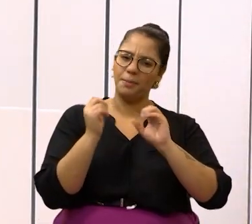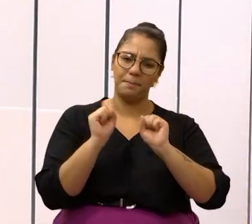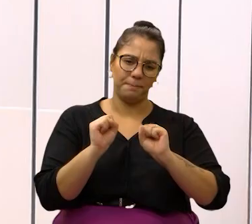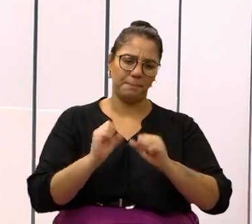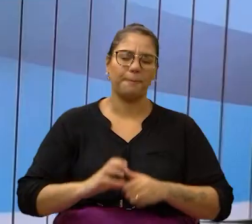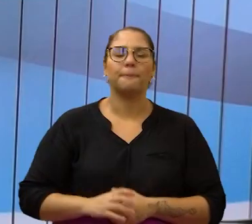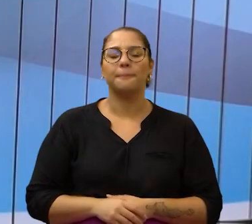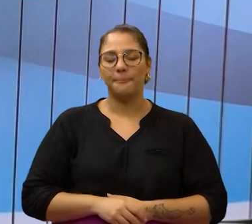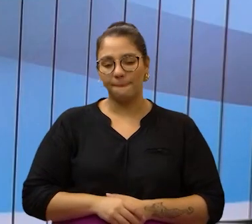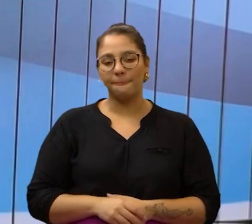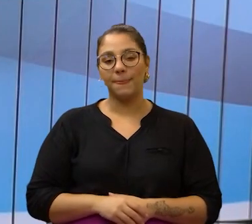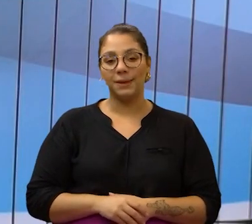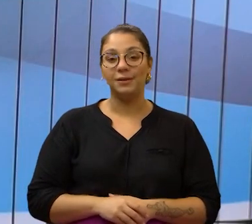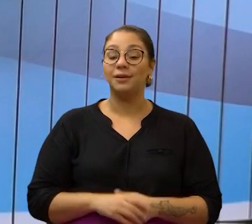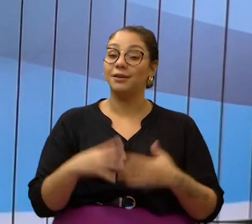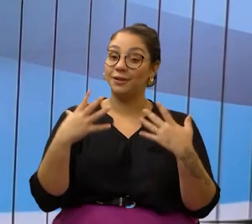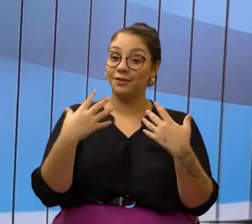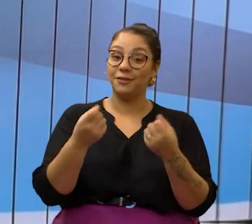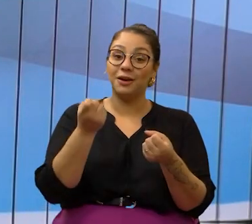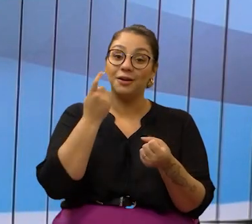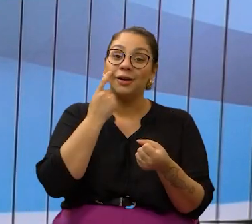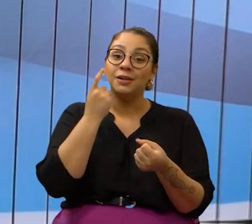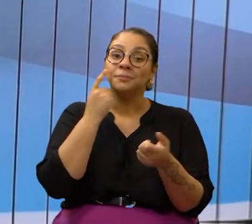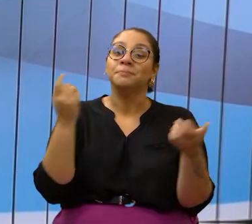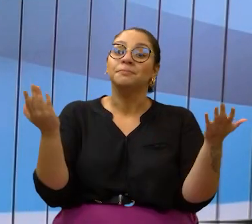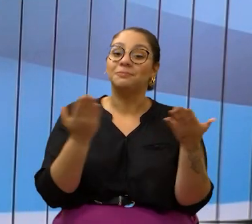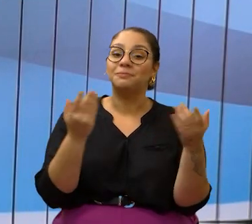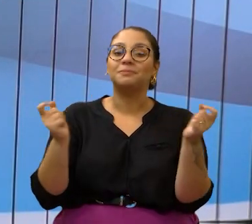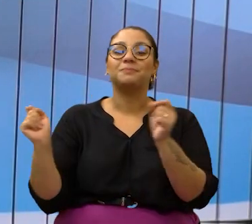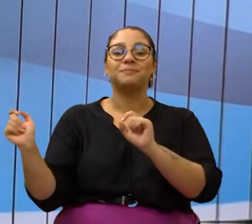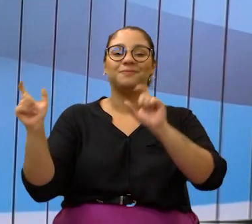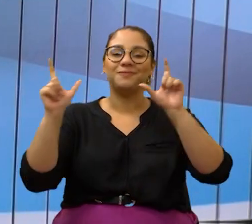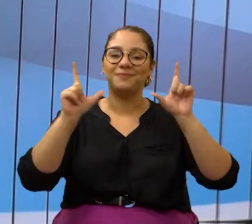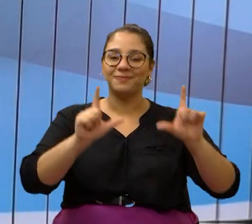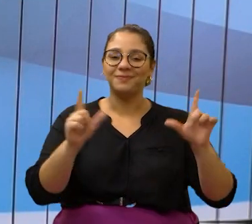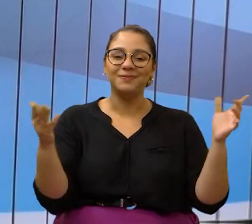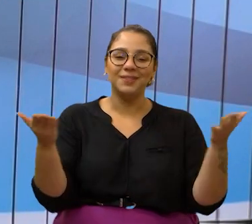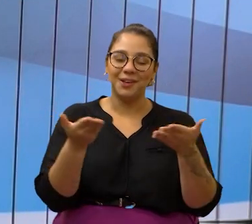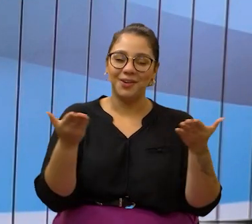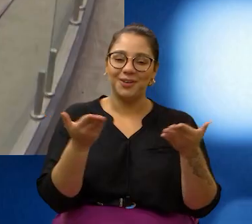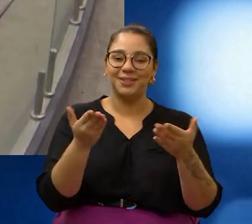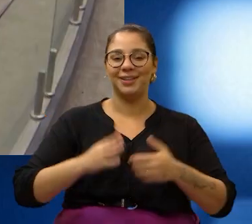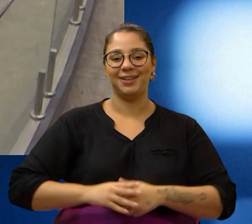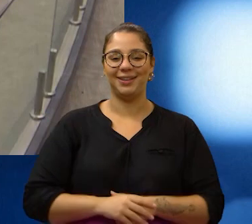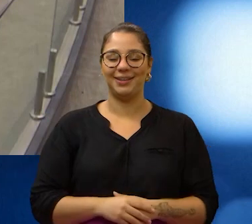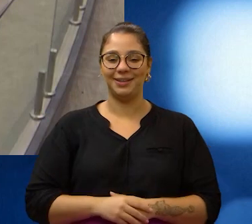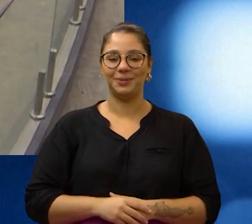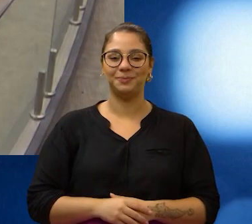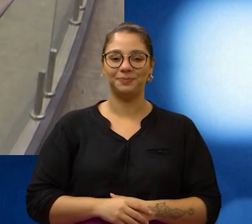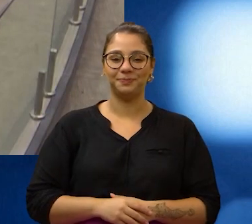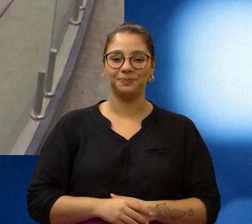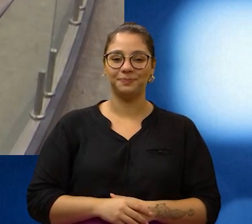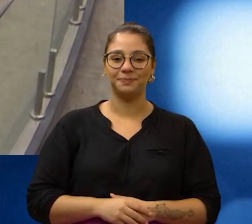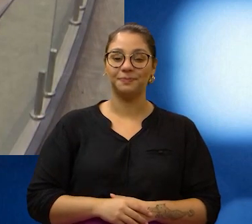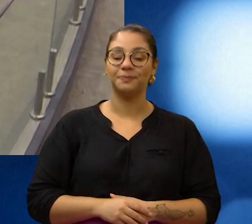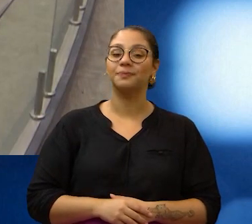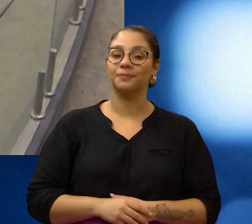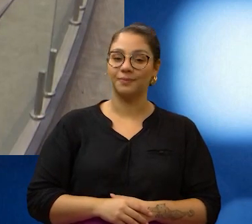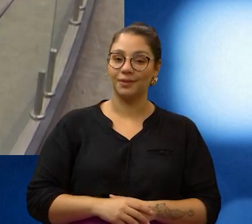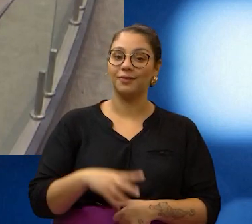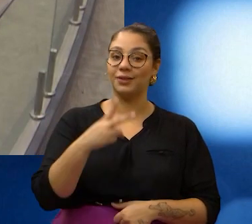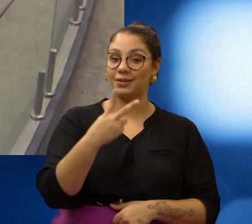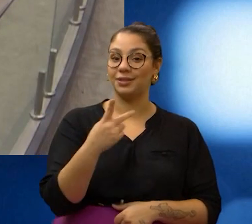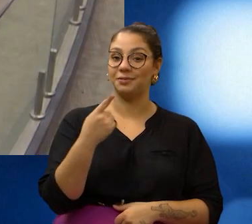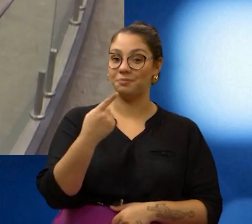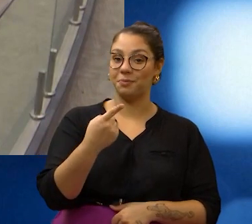mensagem. Confira a partir de agora os destaques de hoje. Na 21ª